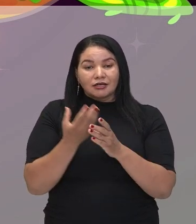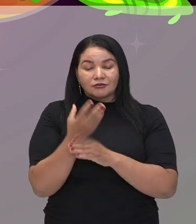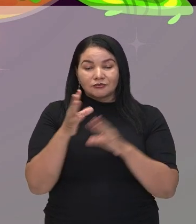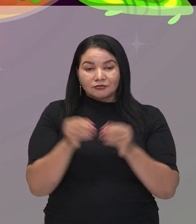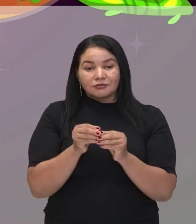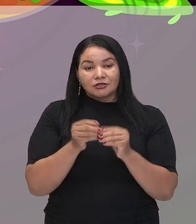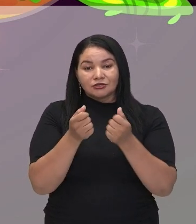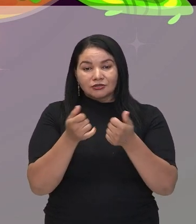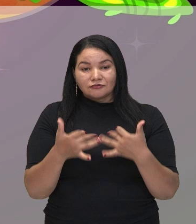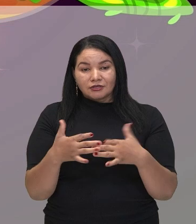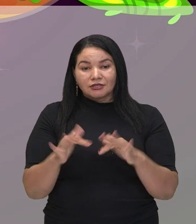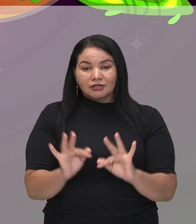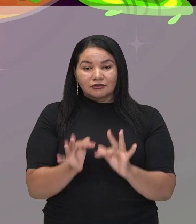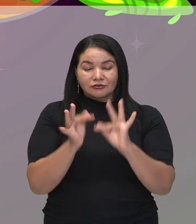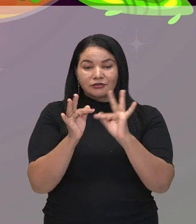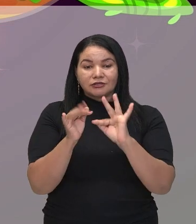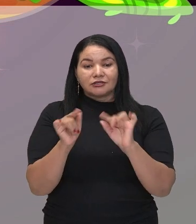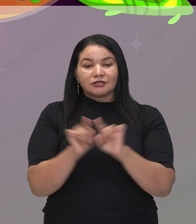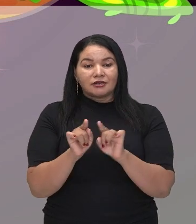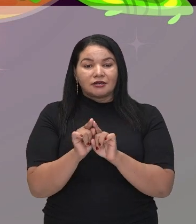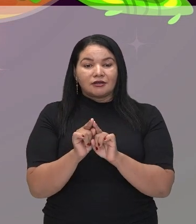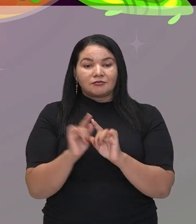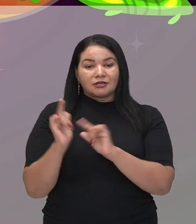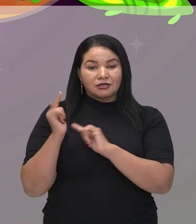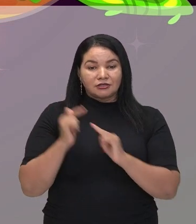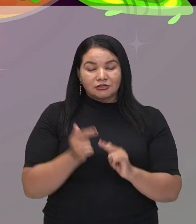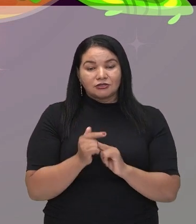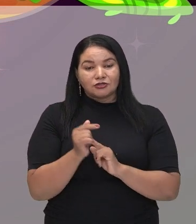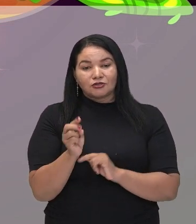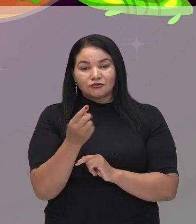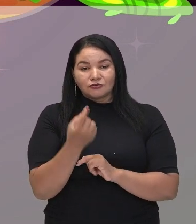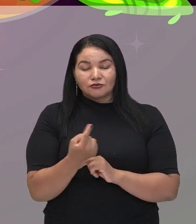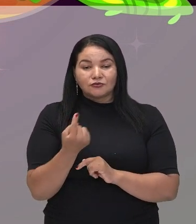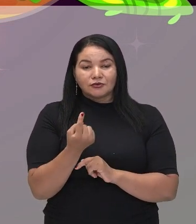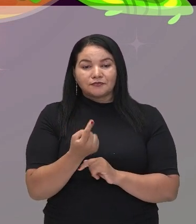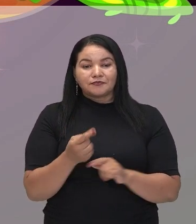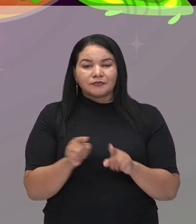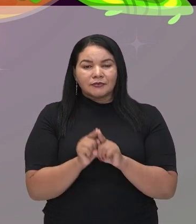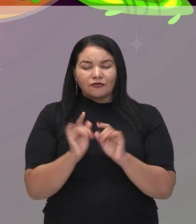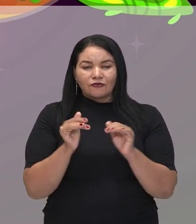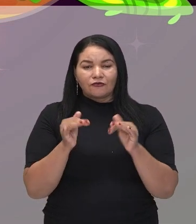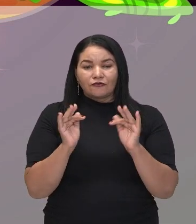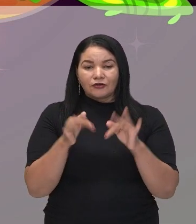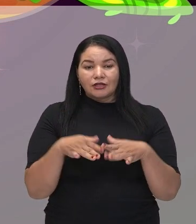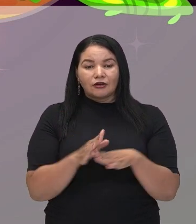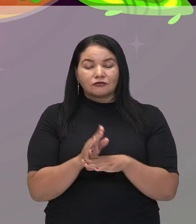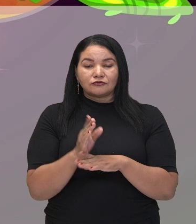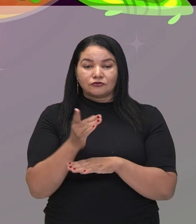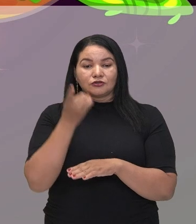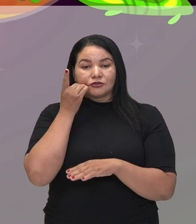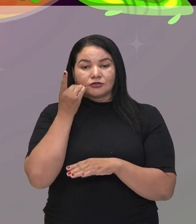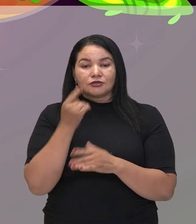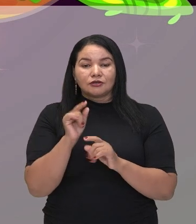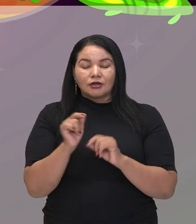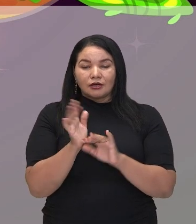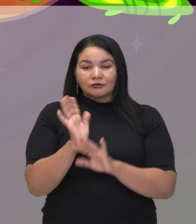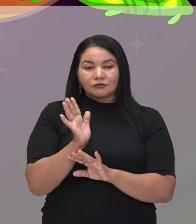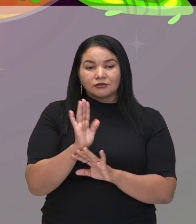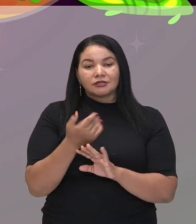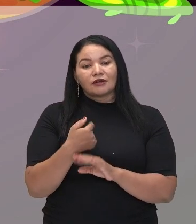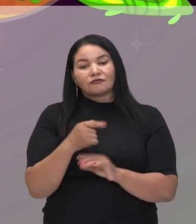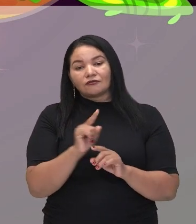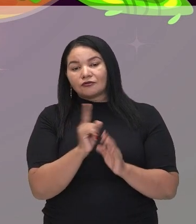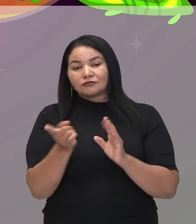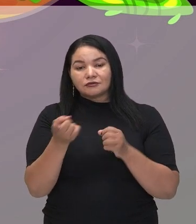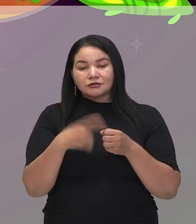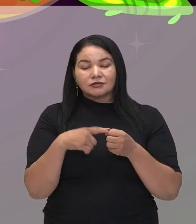sua tecnologia avançada e tradições únicas. Ao final do dia, despediram-se de Neo e voltaram à nave, levando